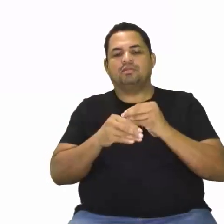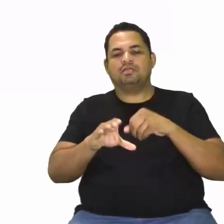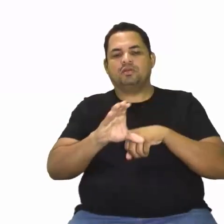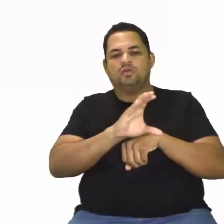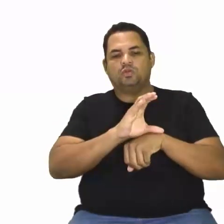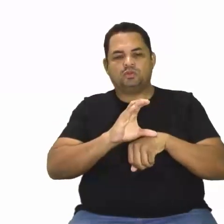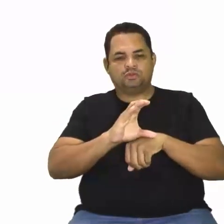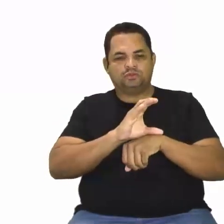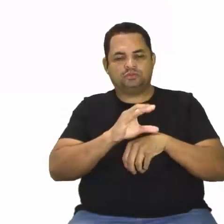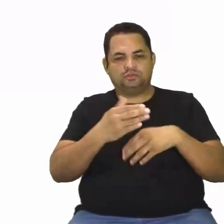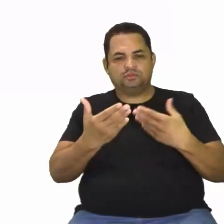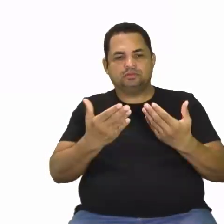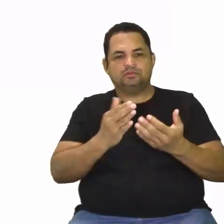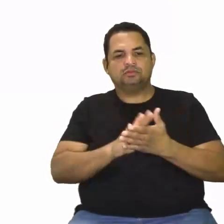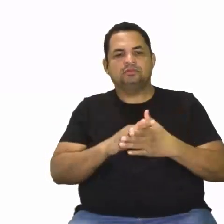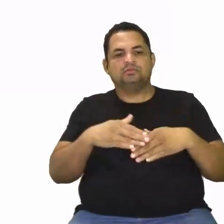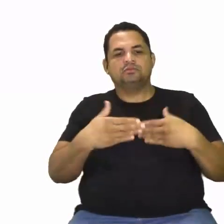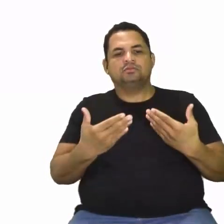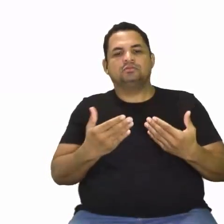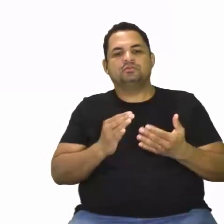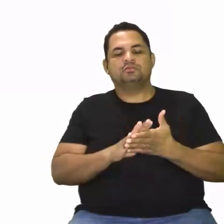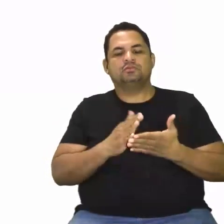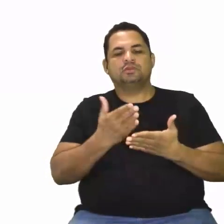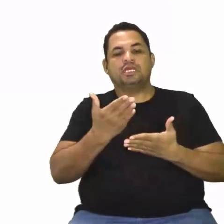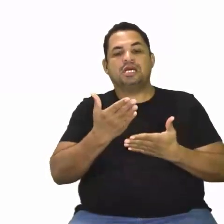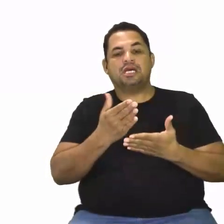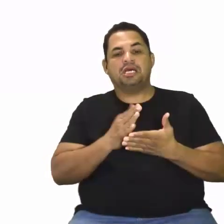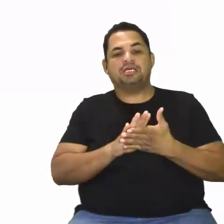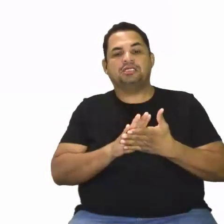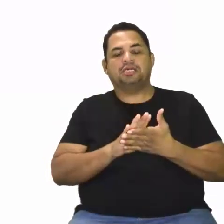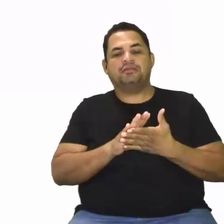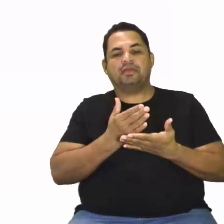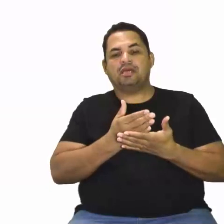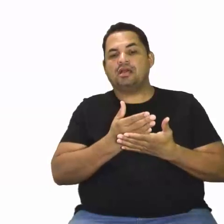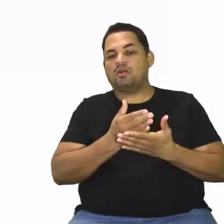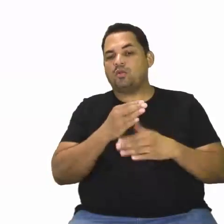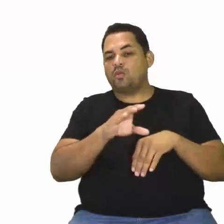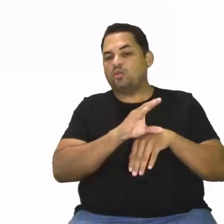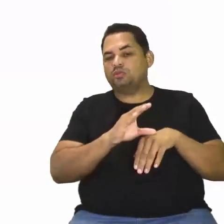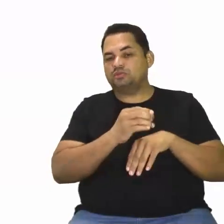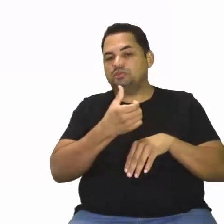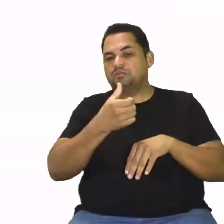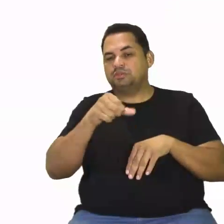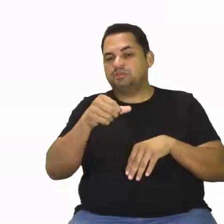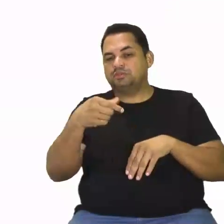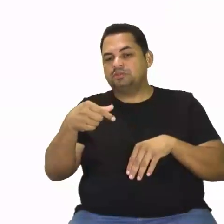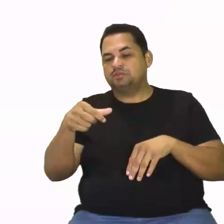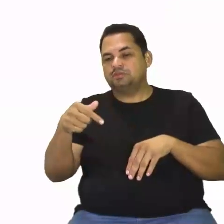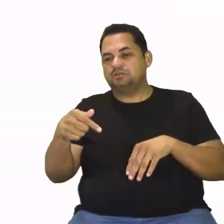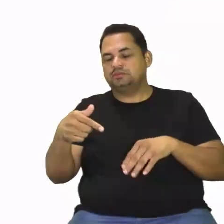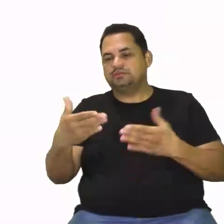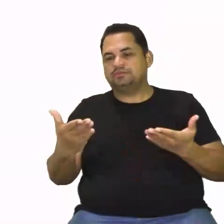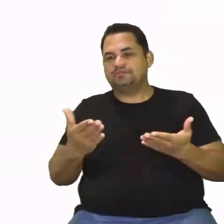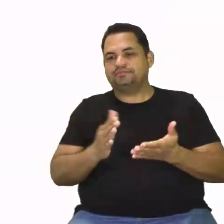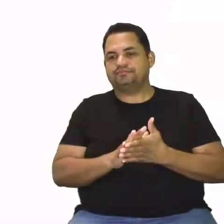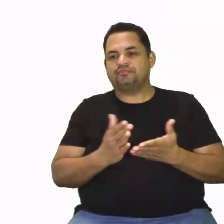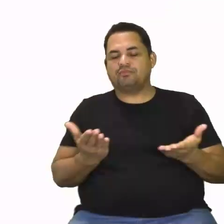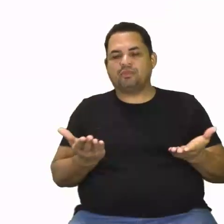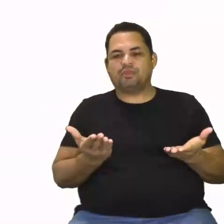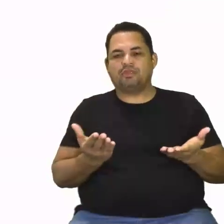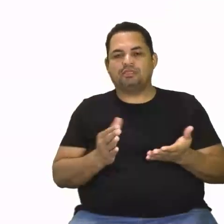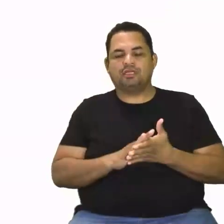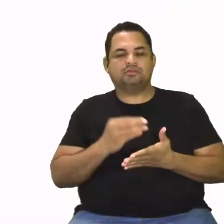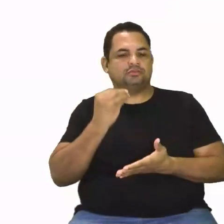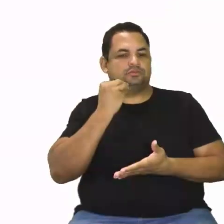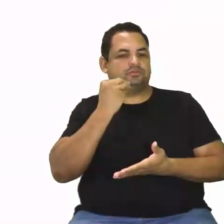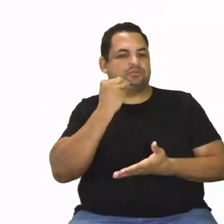uma emenda na Constituição, a Constituição que está em vigor, nunca esqueça, de 1967, tá? É a Constituição que está em vigor. E houve uma